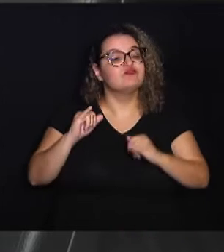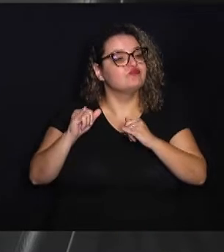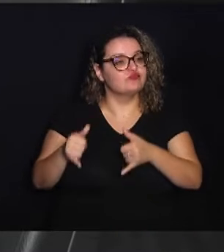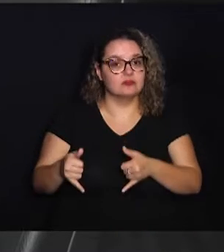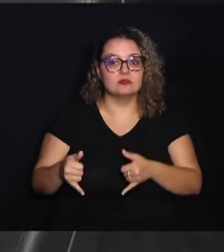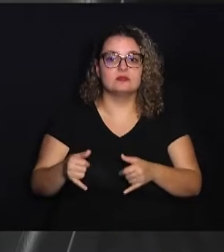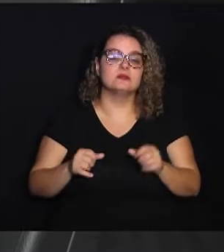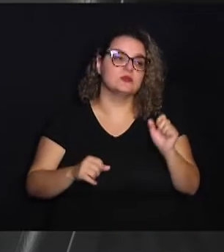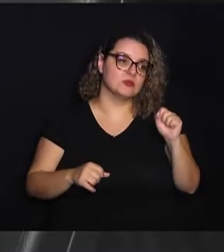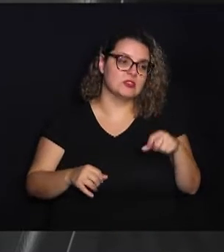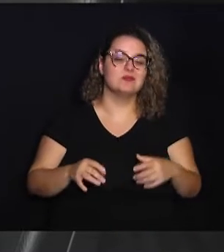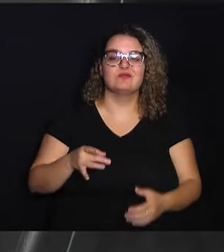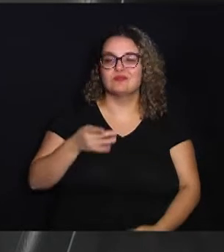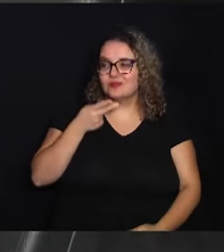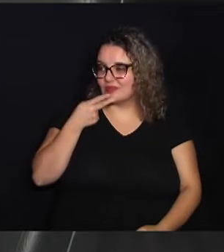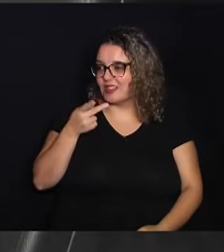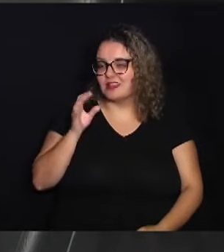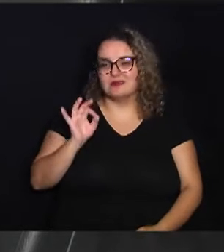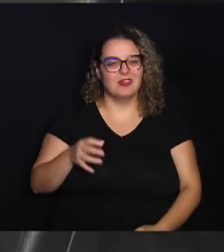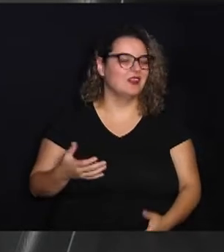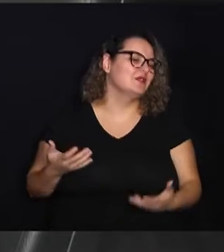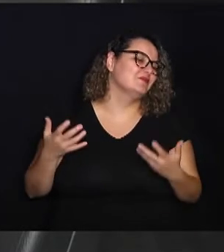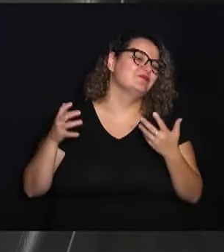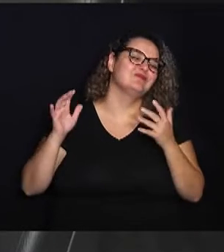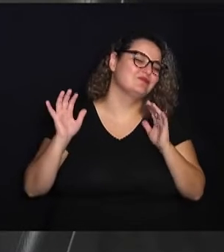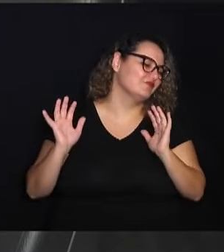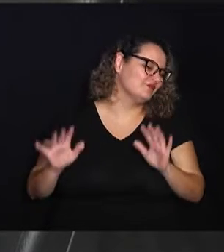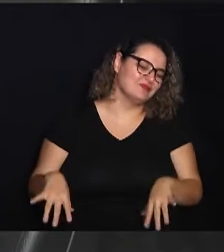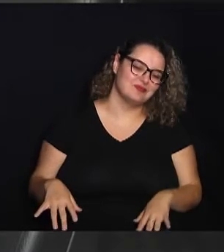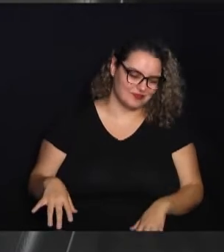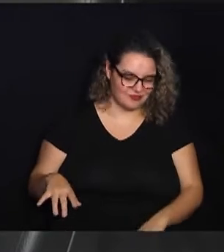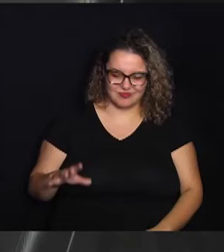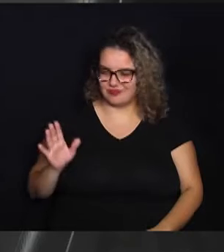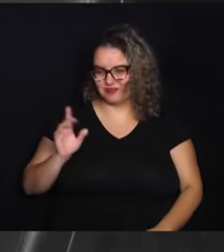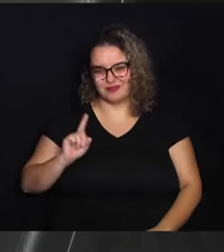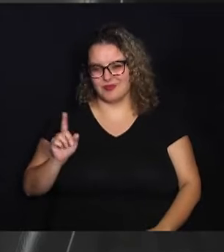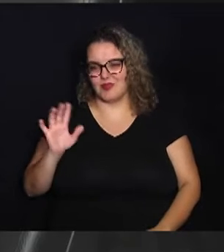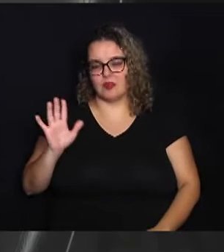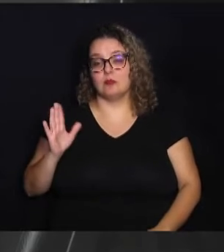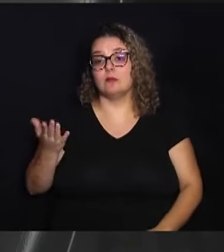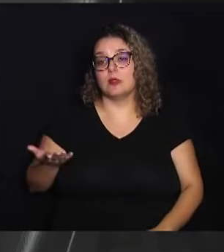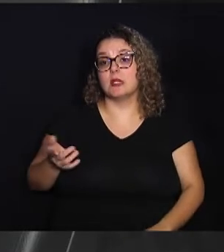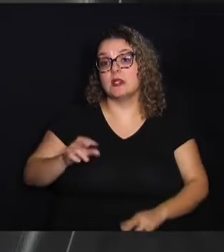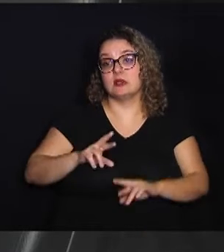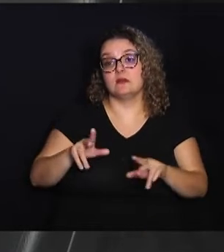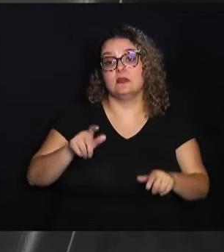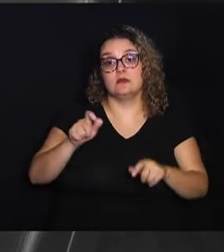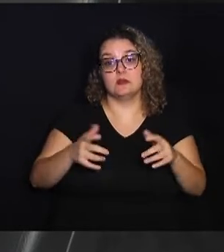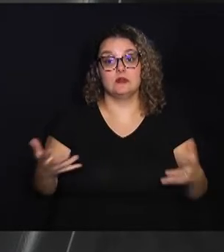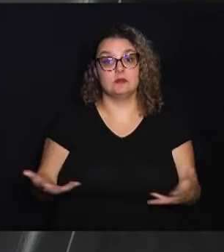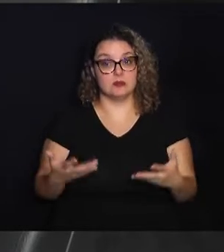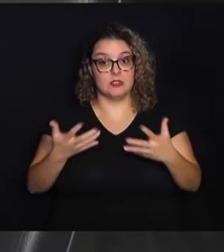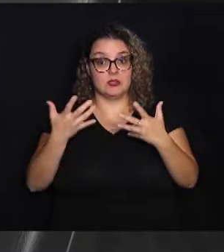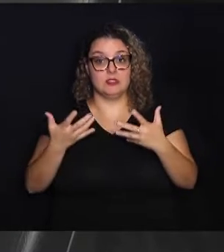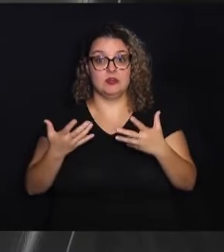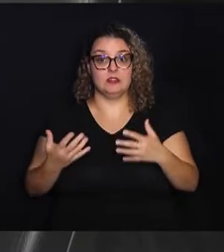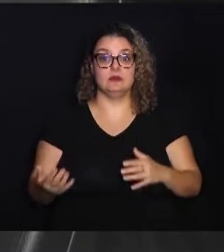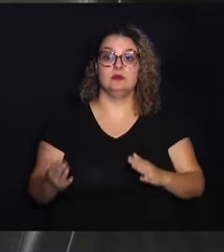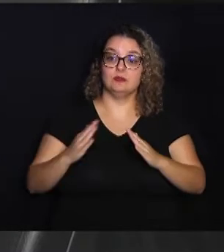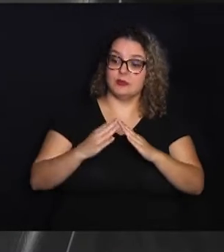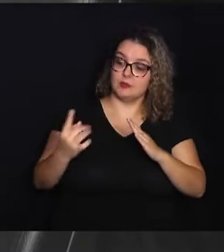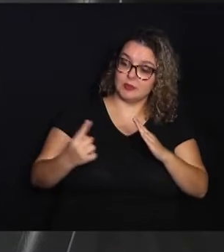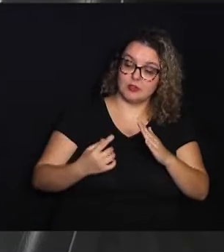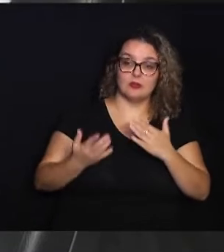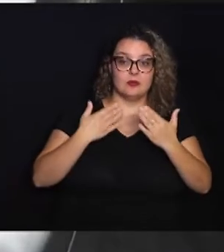Ser sincero, eu estava, não quero mais, não vou sair mais. Mas mesmo assim, muitas pessoas me animaram, foram na minha casa,